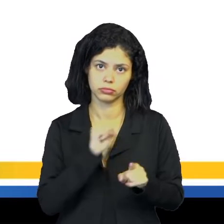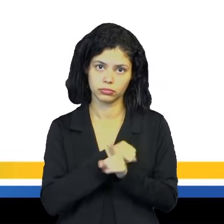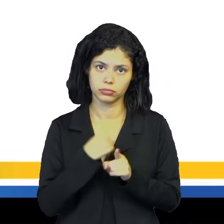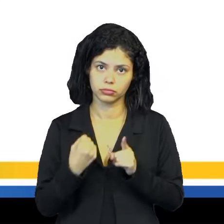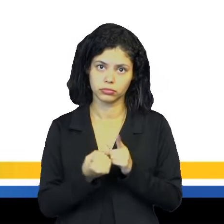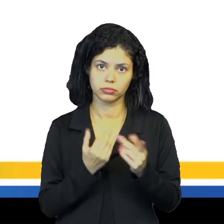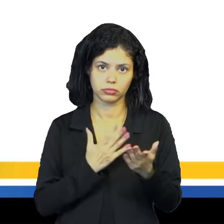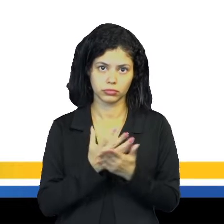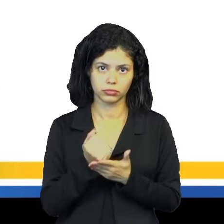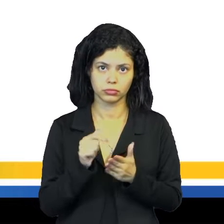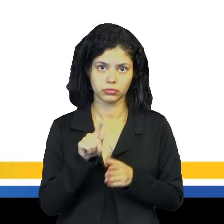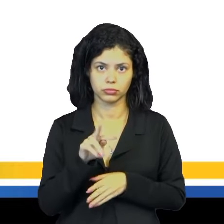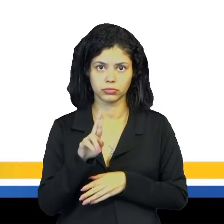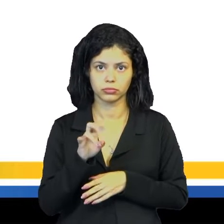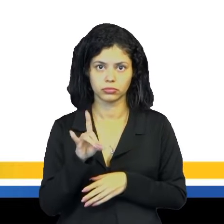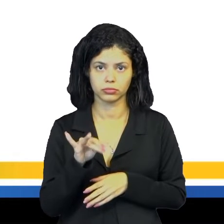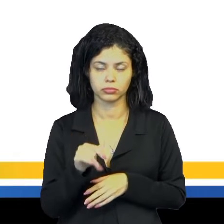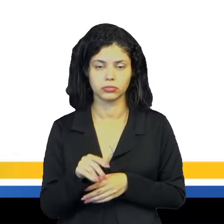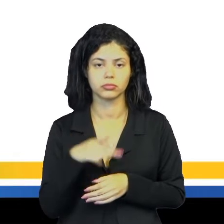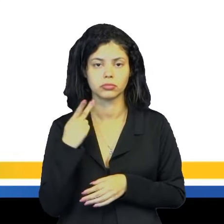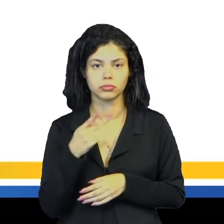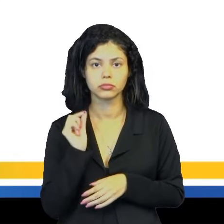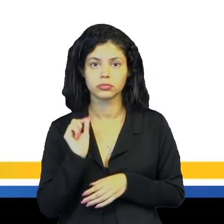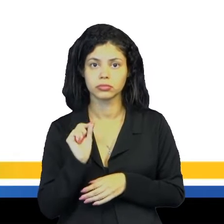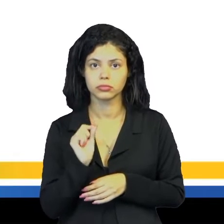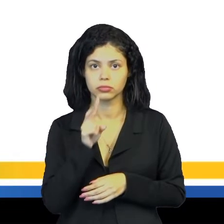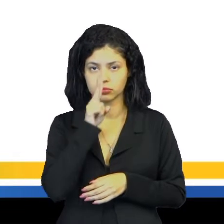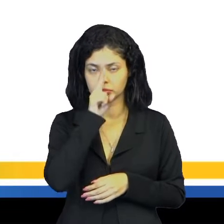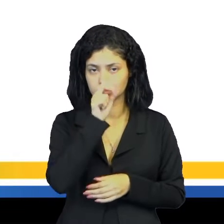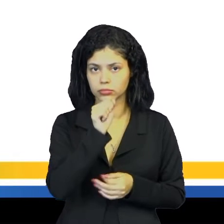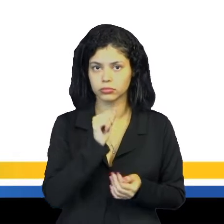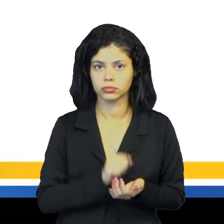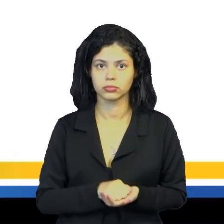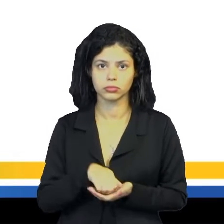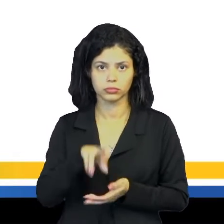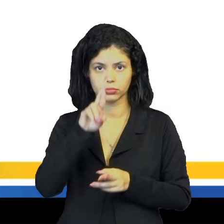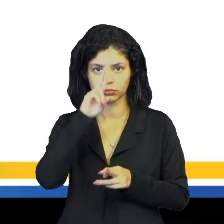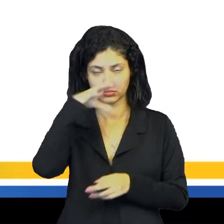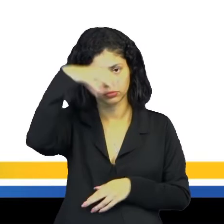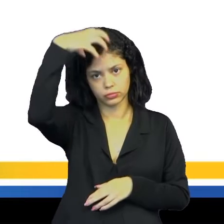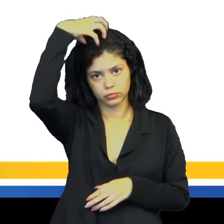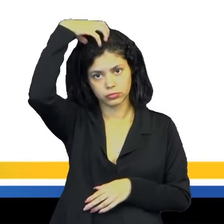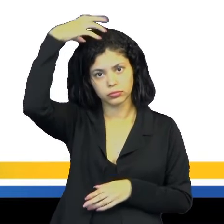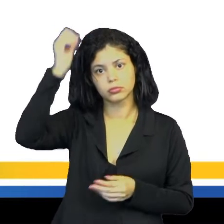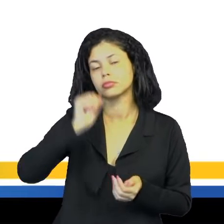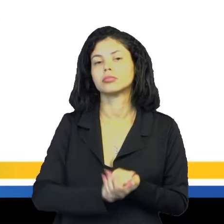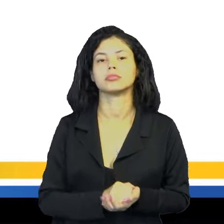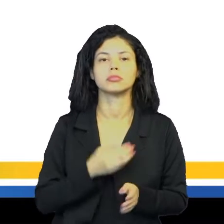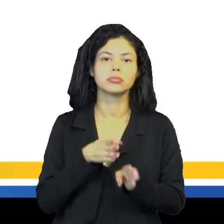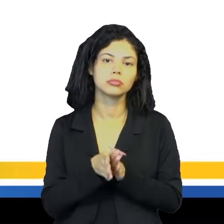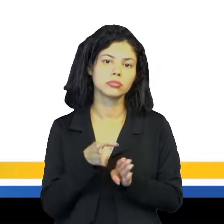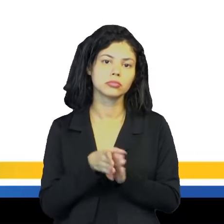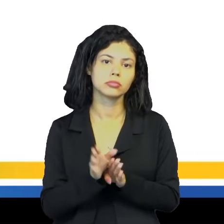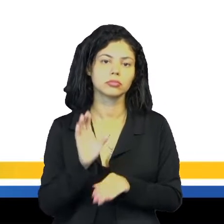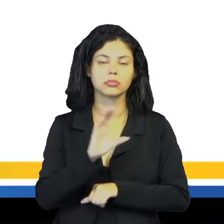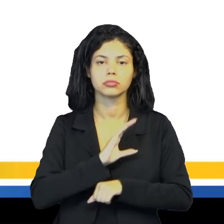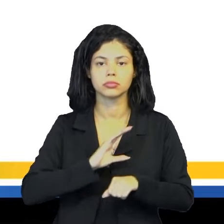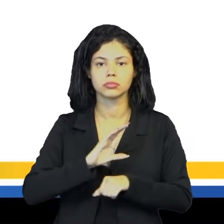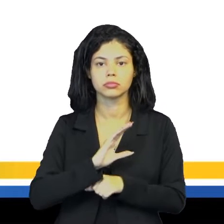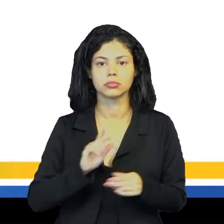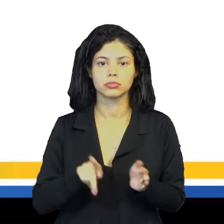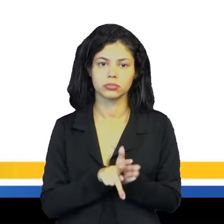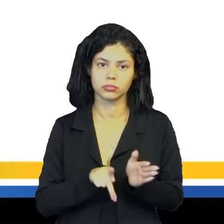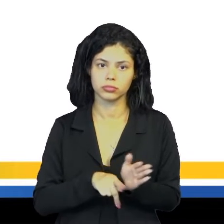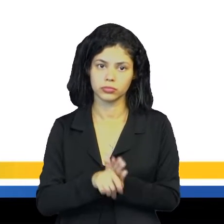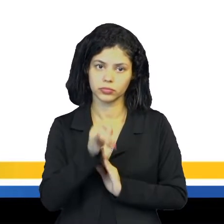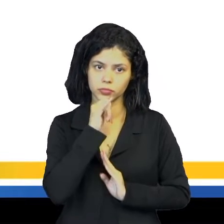sociedade absolutista, eles afirmavam que o poder do rei deveria ser limitado, né, por um conselho ou uma constituição. O